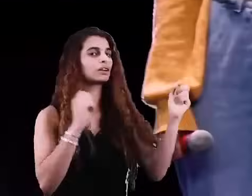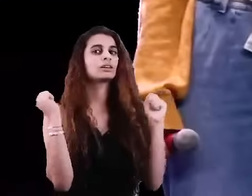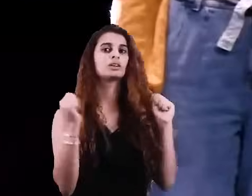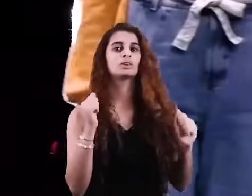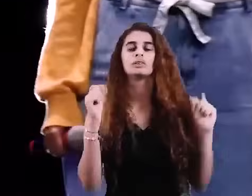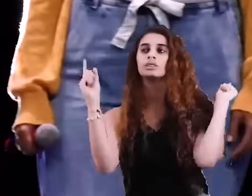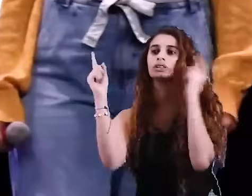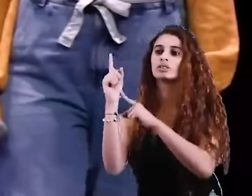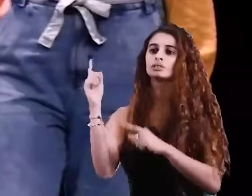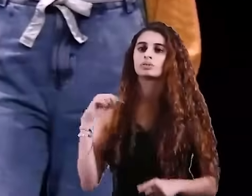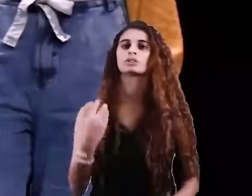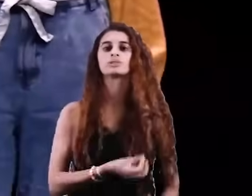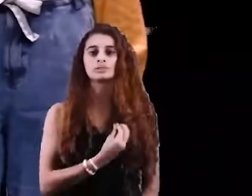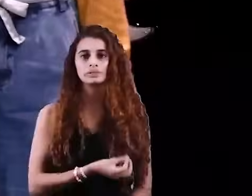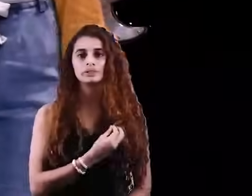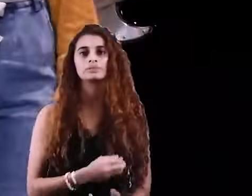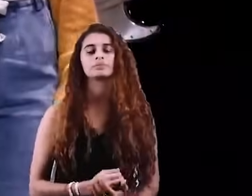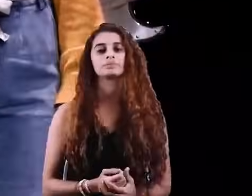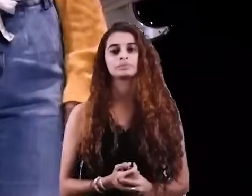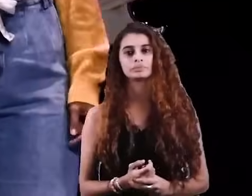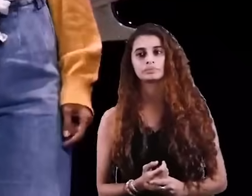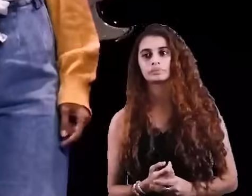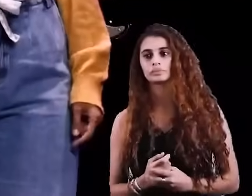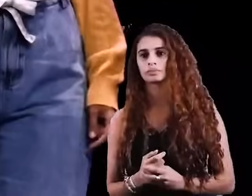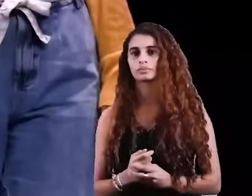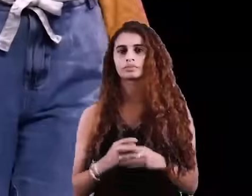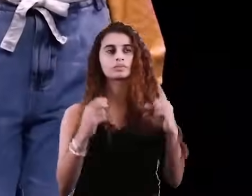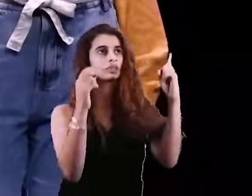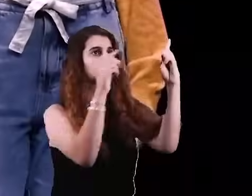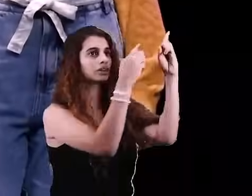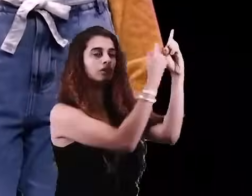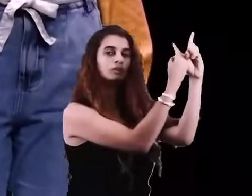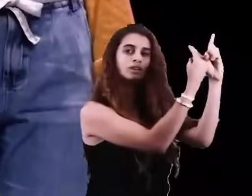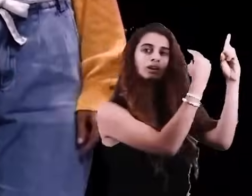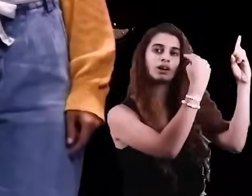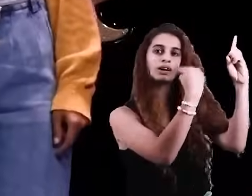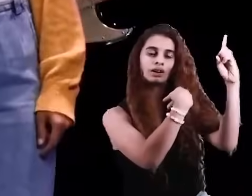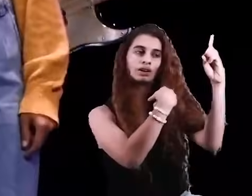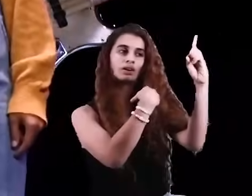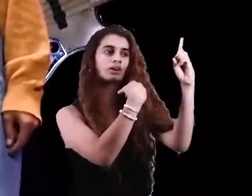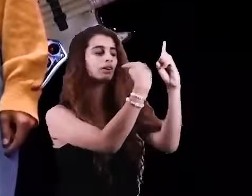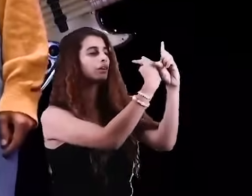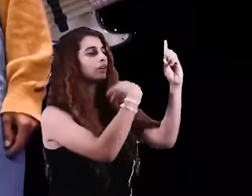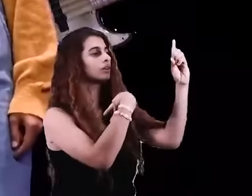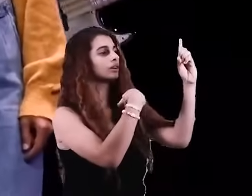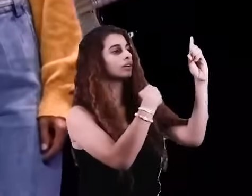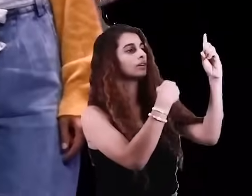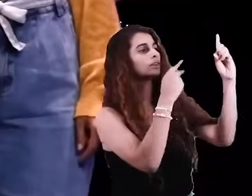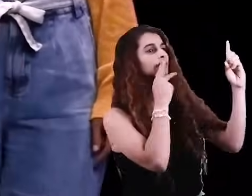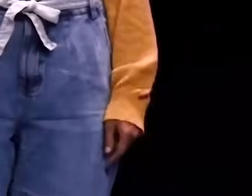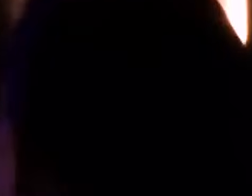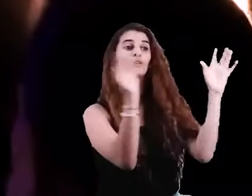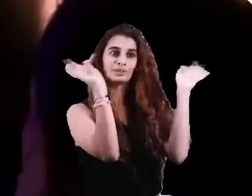Louvado seja Deus pela sua vida. Deus vai olhar para você e vai dizer assim: tô